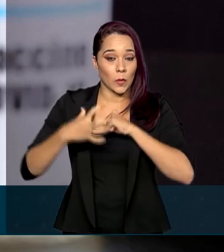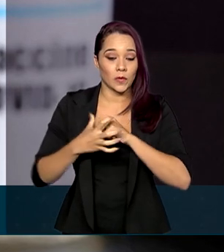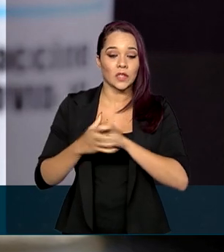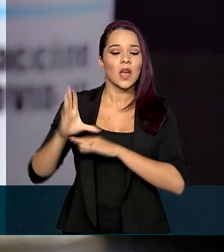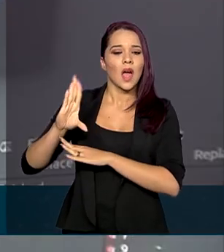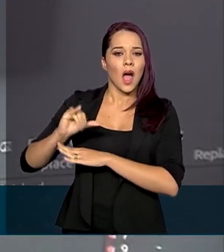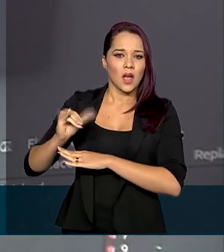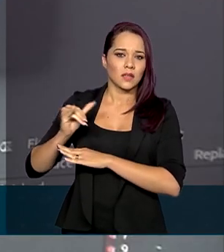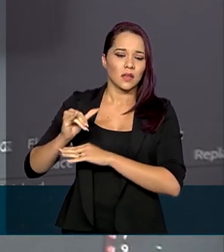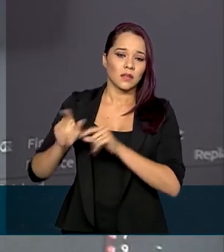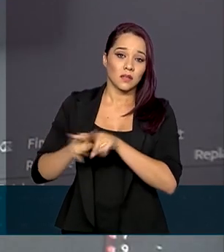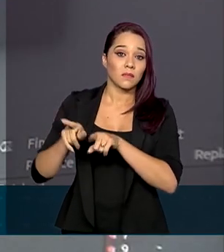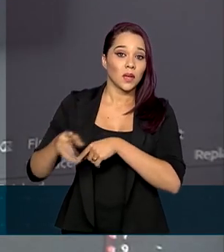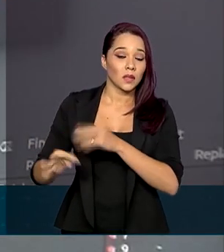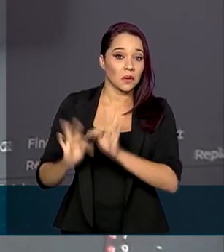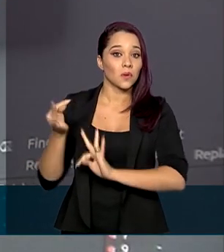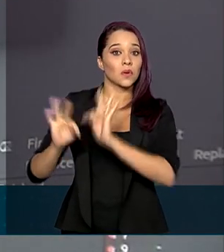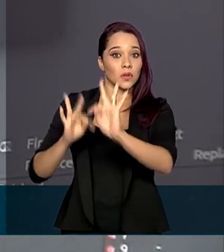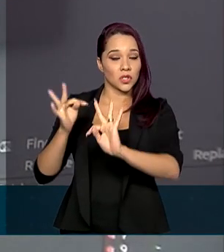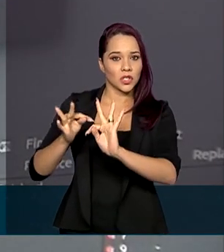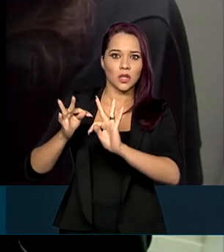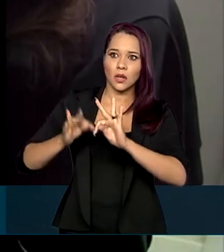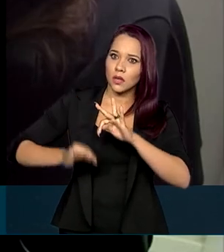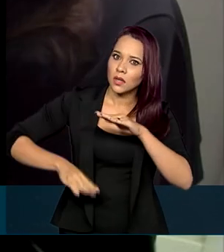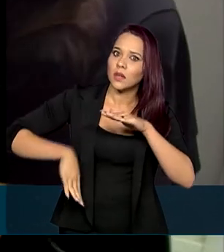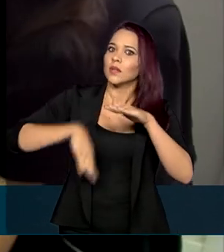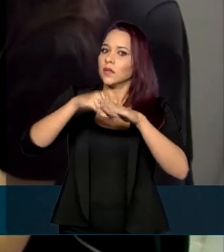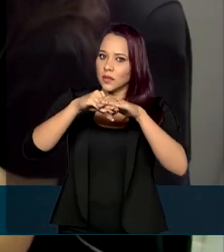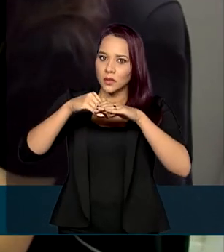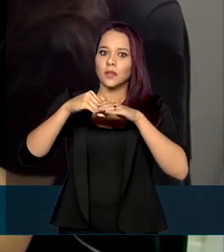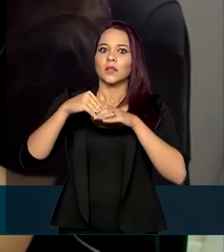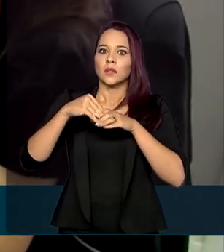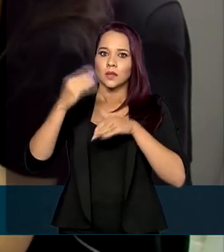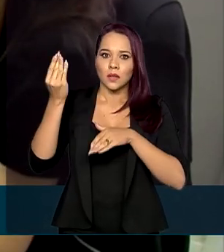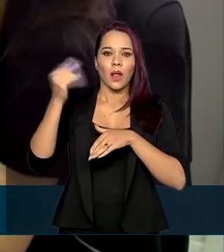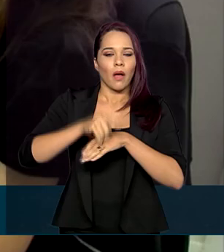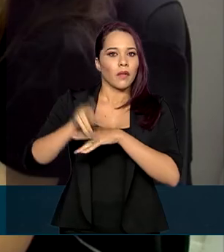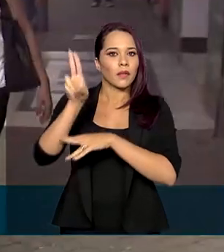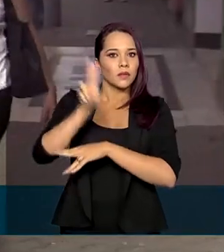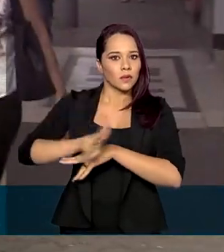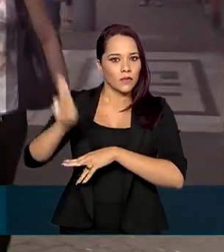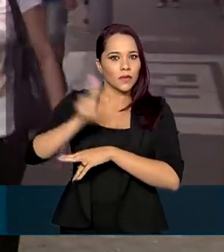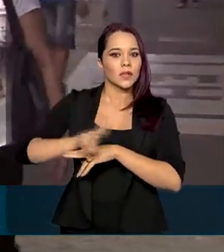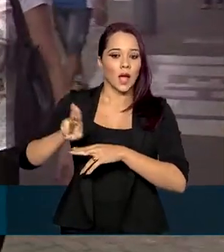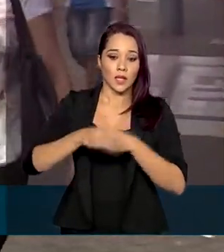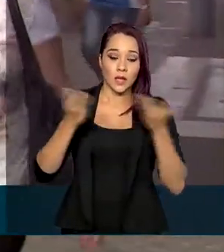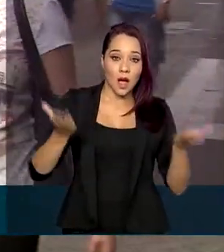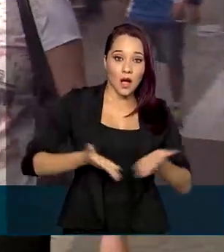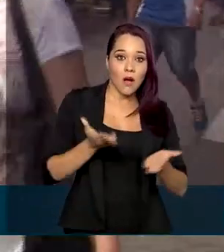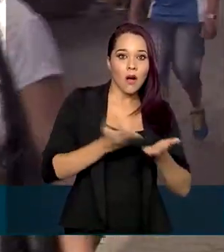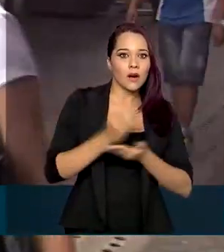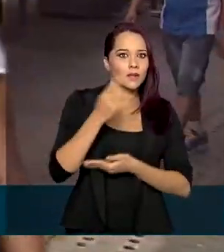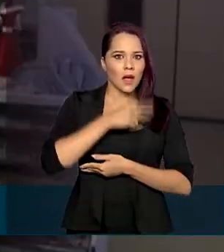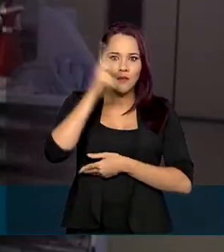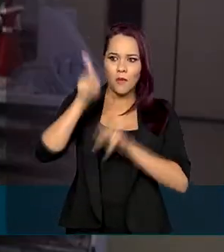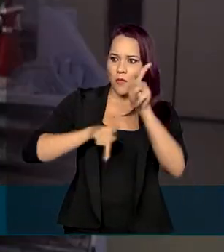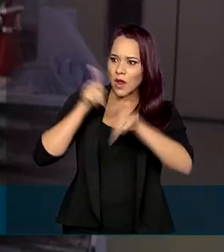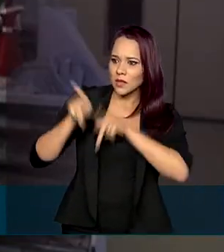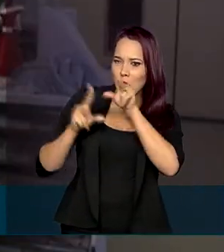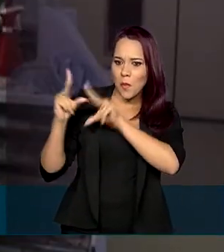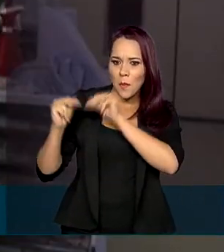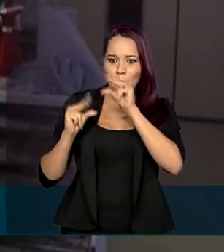a ciência e a tecnologia ultrapassaram os muros das universidades e estão na boca do povo.